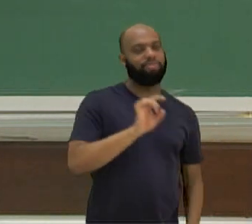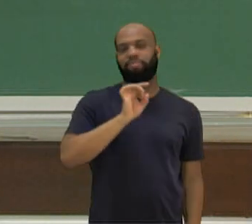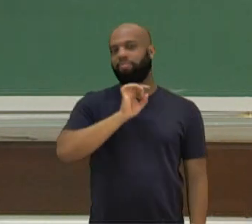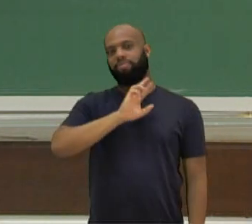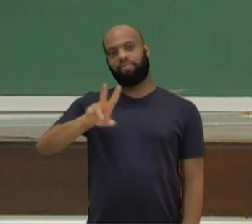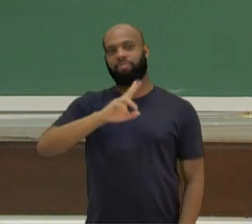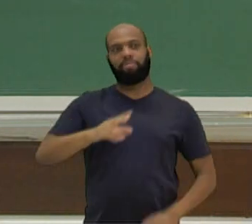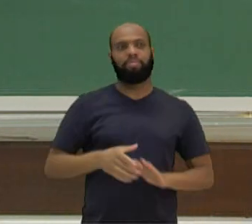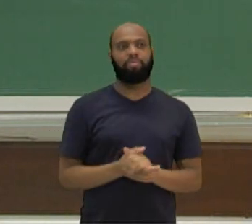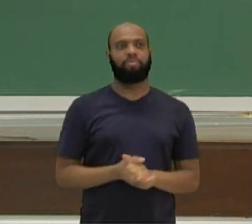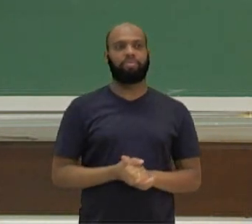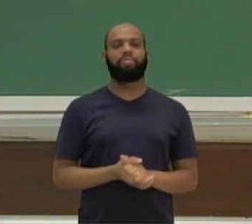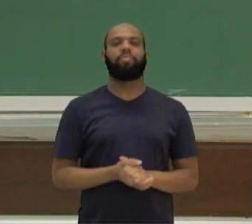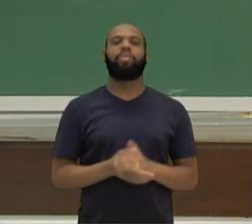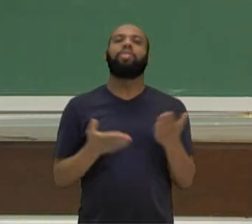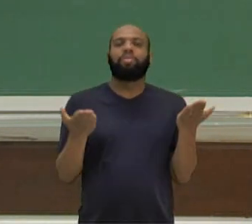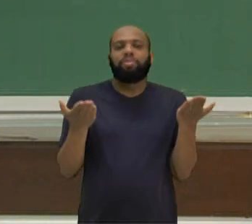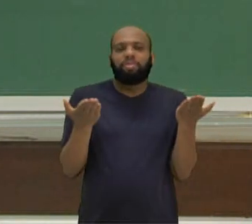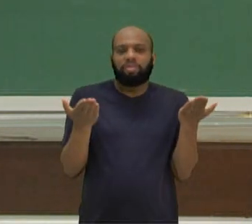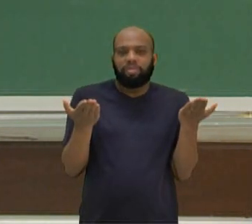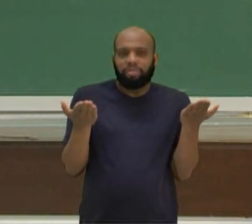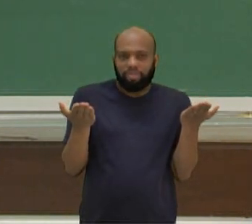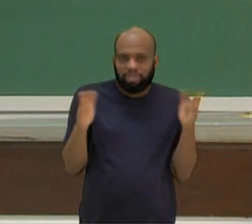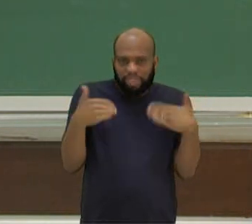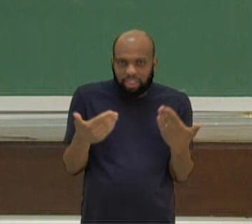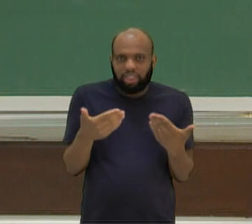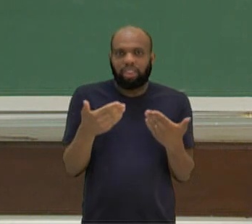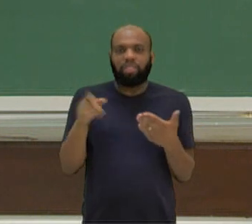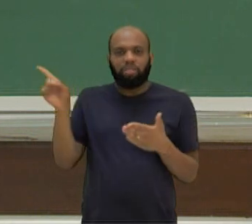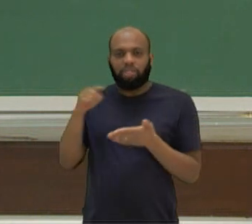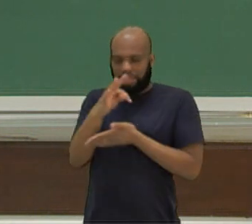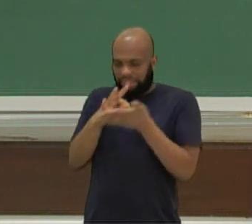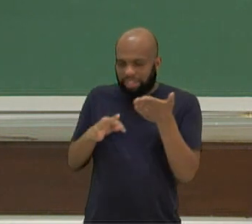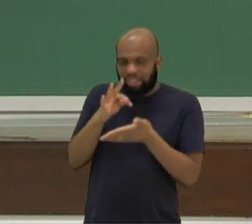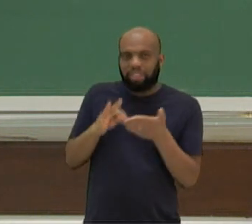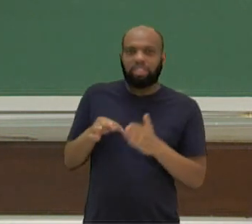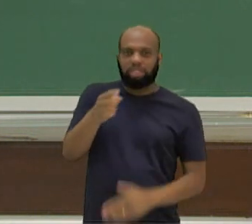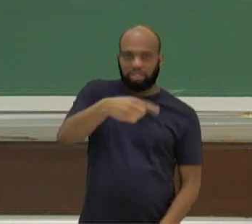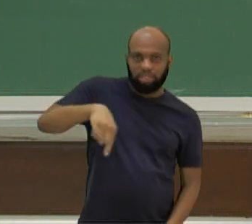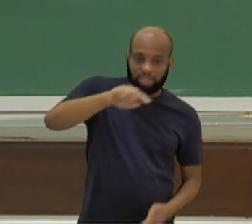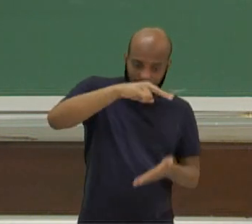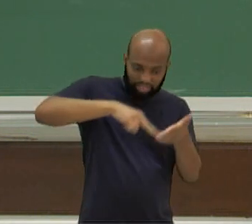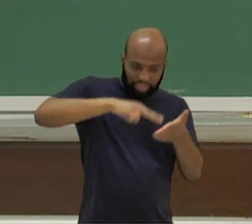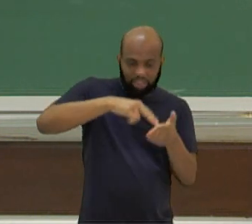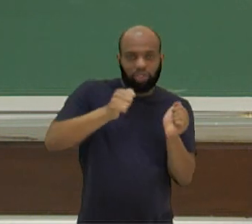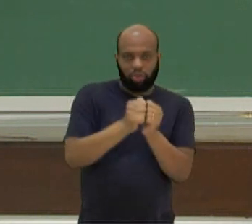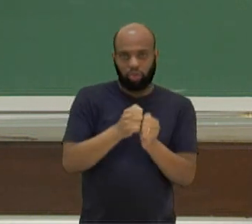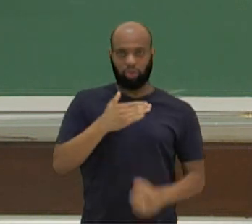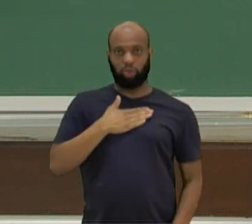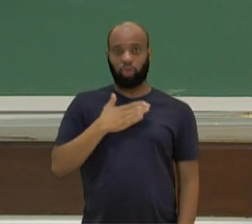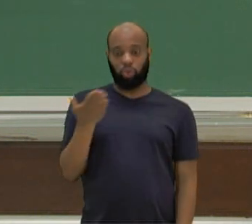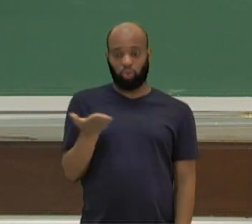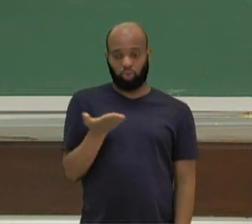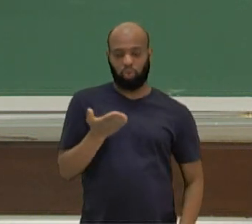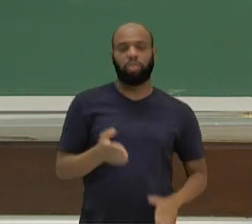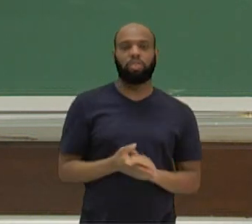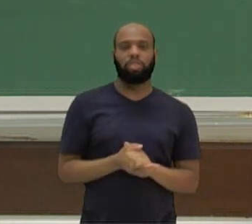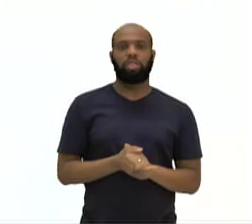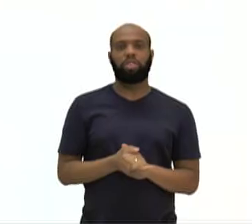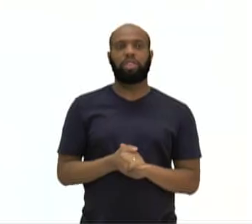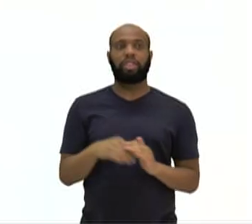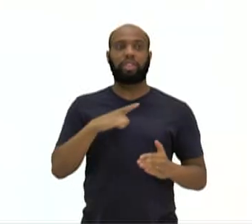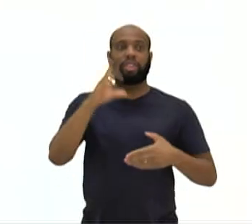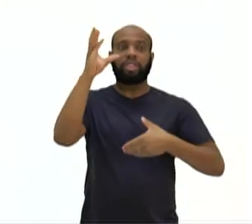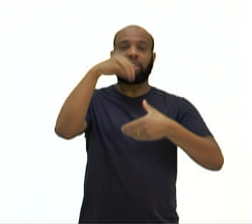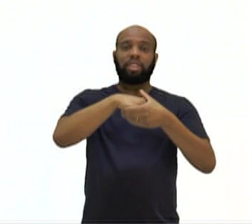correta, ok? E aí, pessoal, essa crônica que vocês leram comigo hoje, ela está